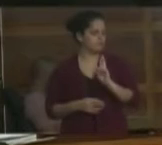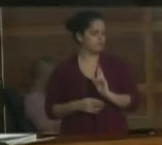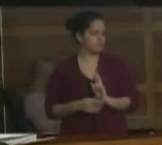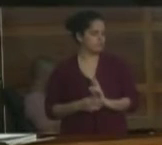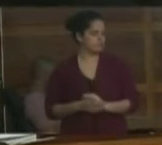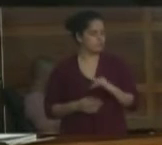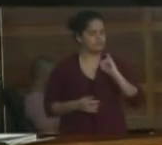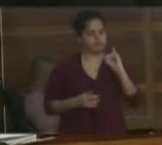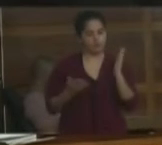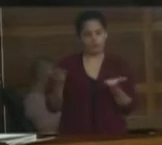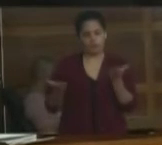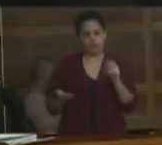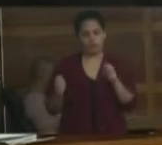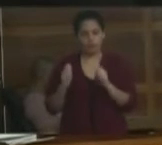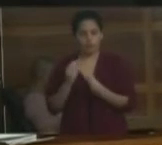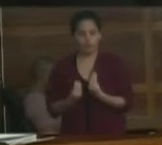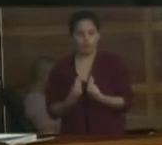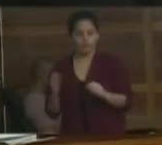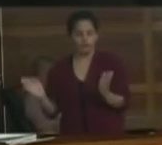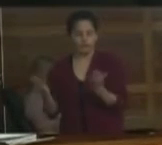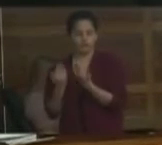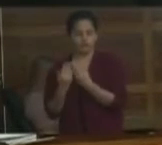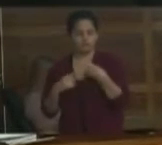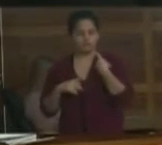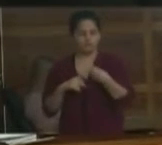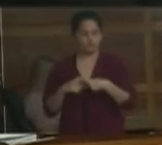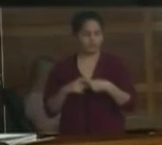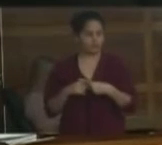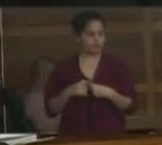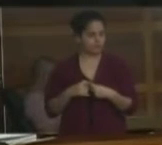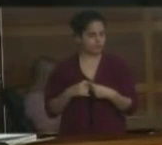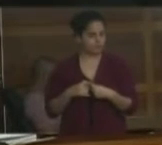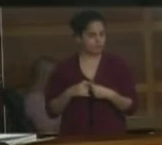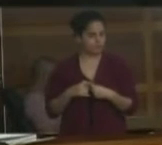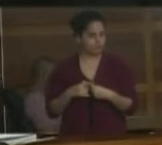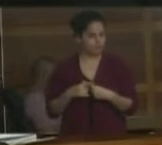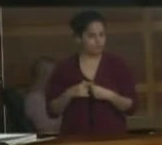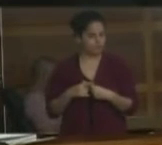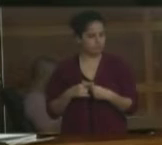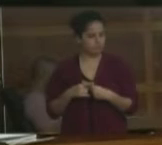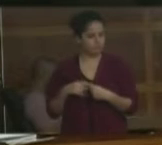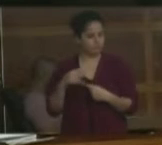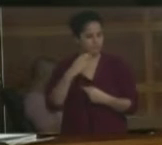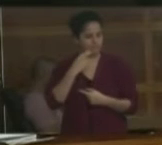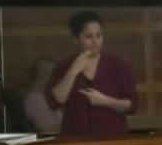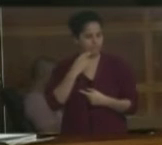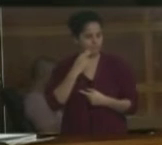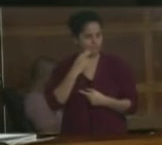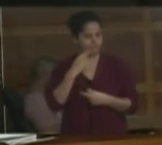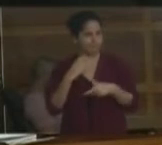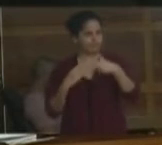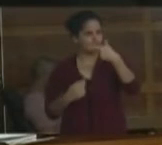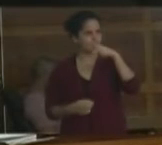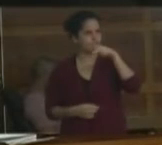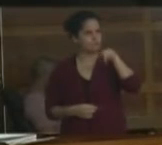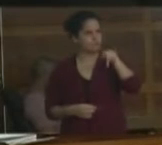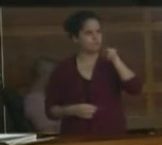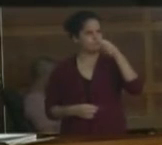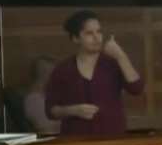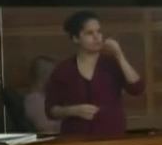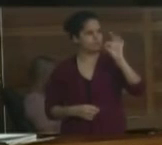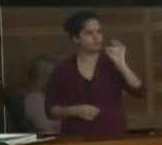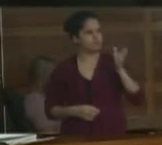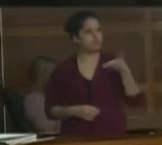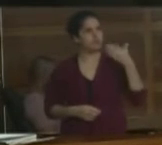fechou porque não a gente começar um ano com esse participação no icms de 2.6